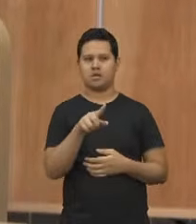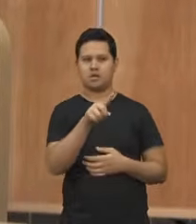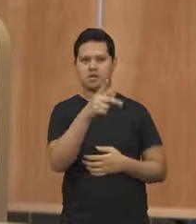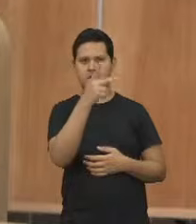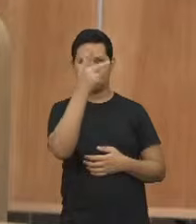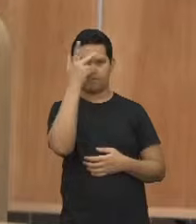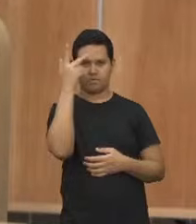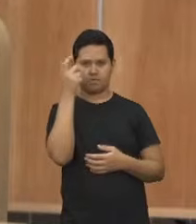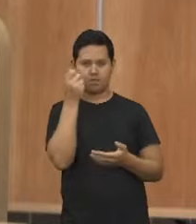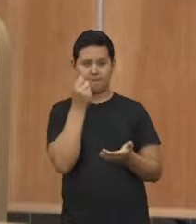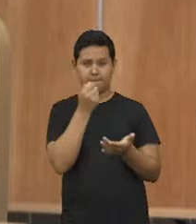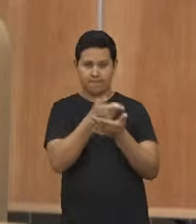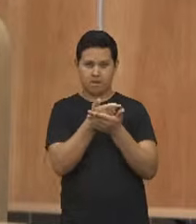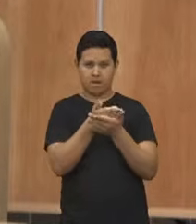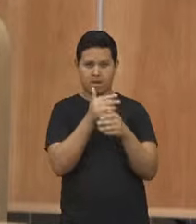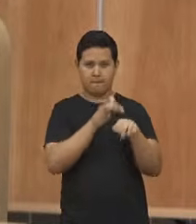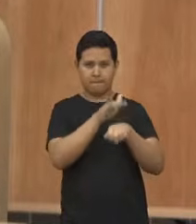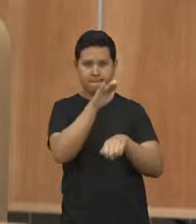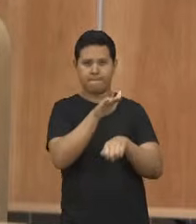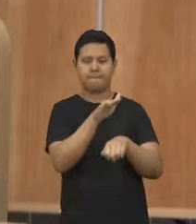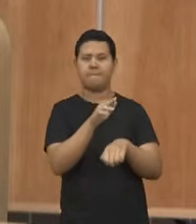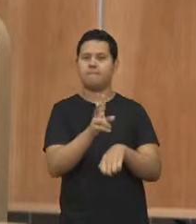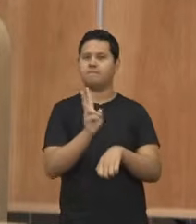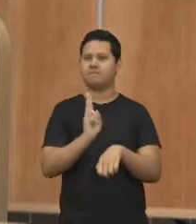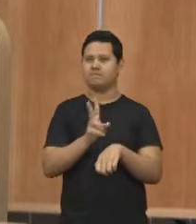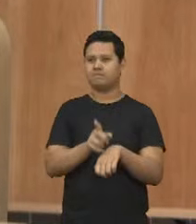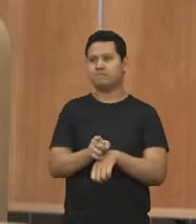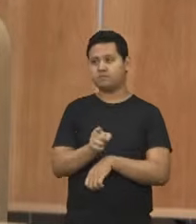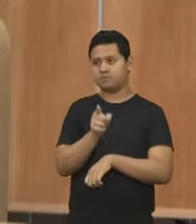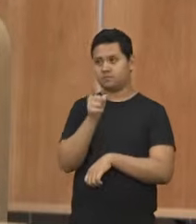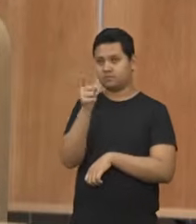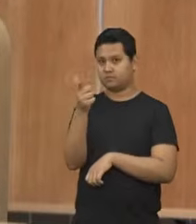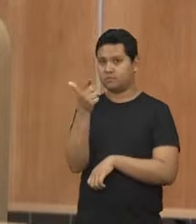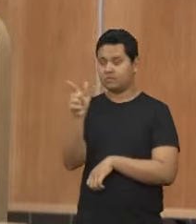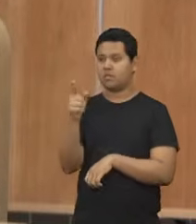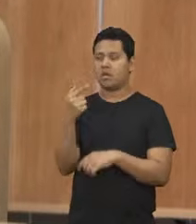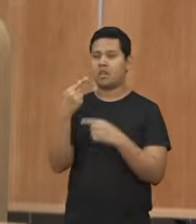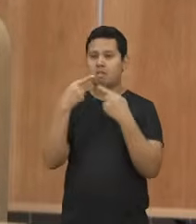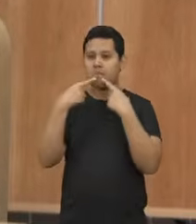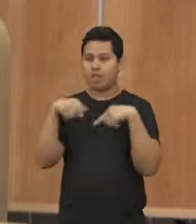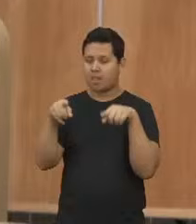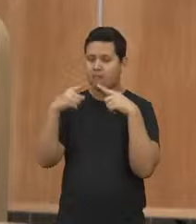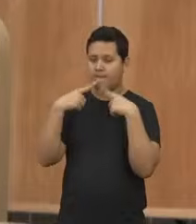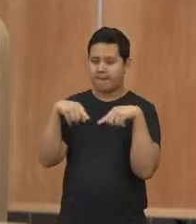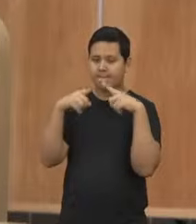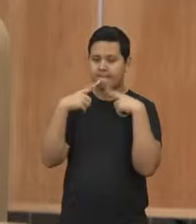conta, sempre vai ter alguém reclamando disso.